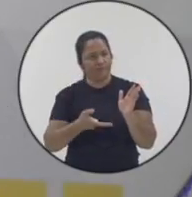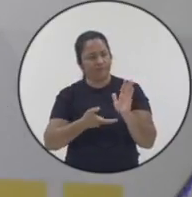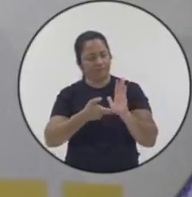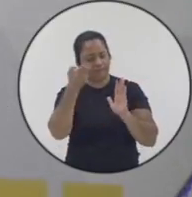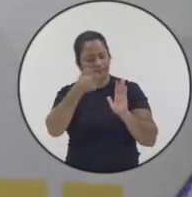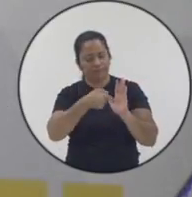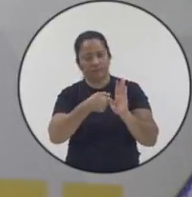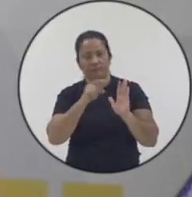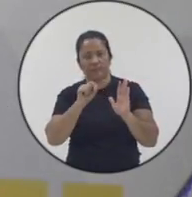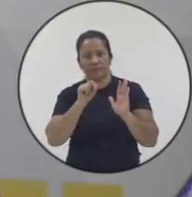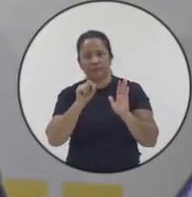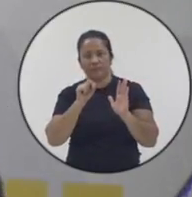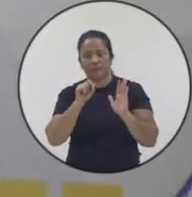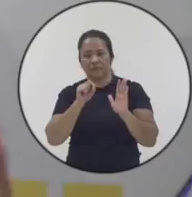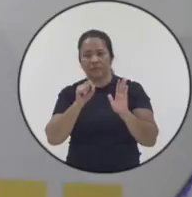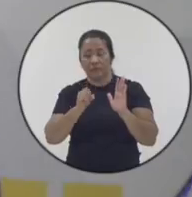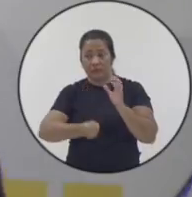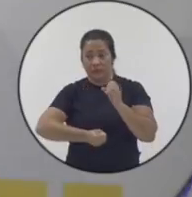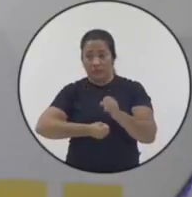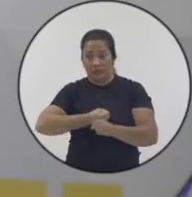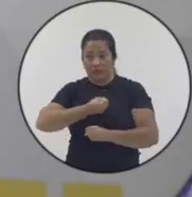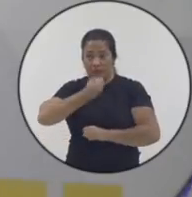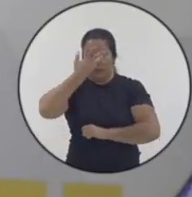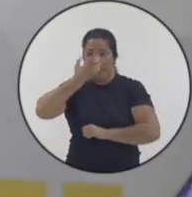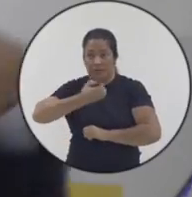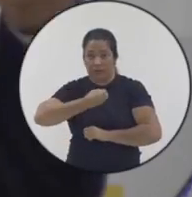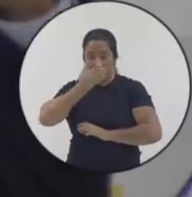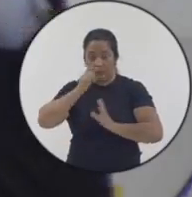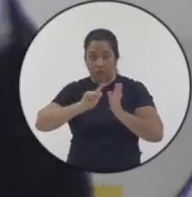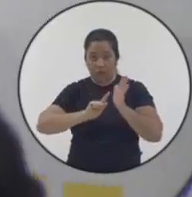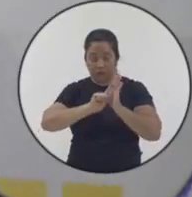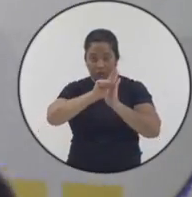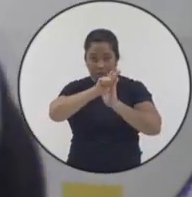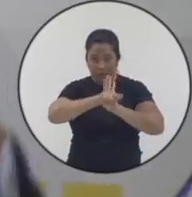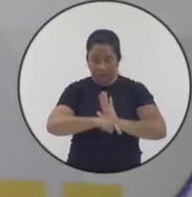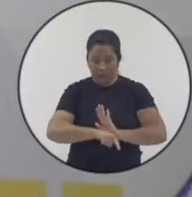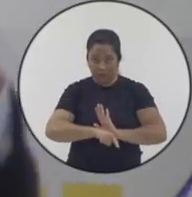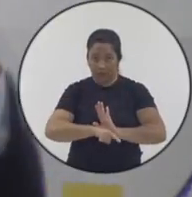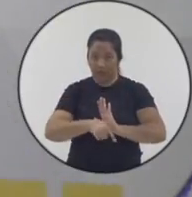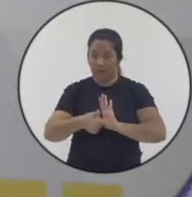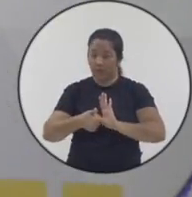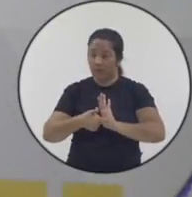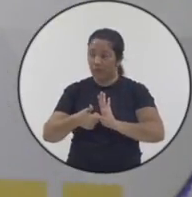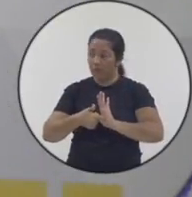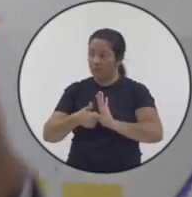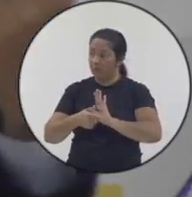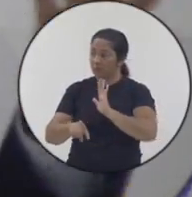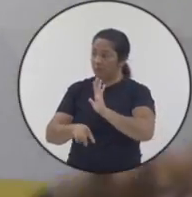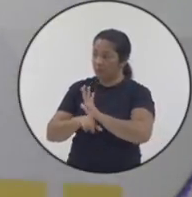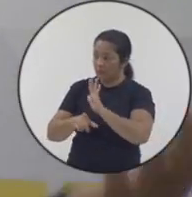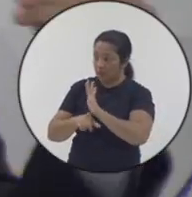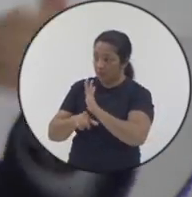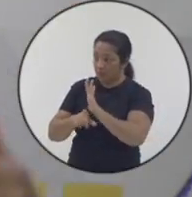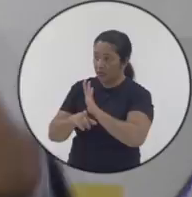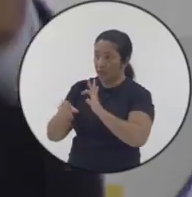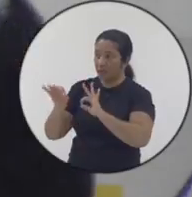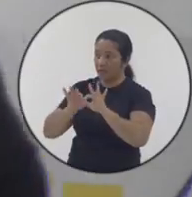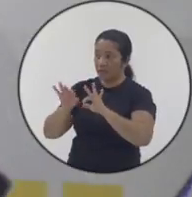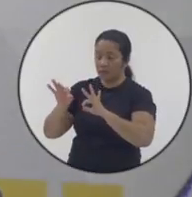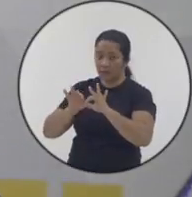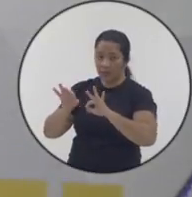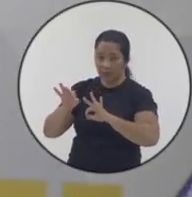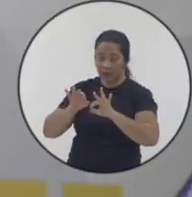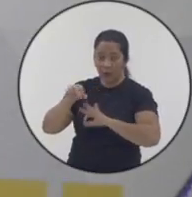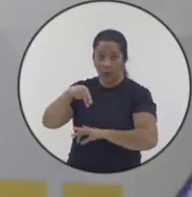resolução foi a questão da expressão de gênero. E aí a gente vai ajudar aqui o CFP a elaborar uma nota técnica para